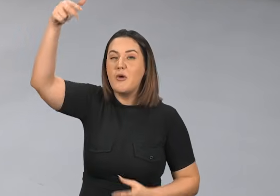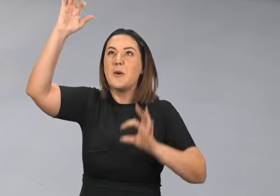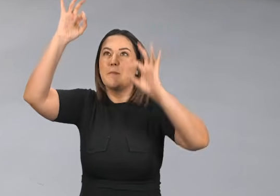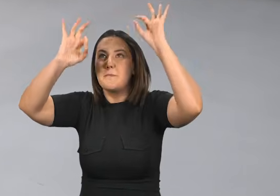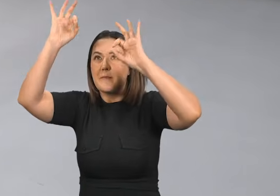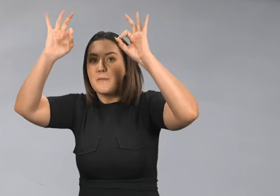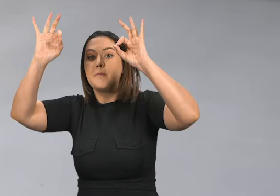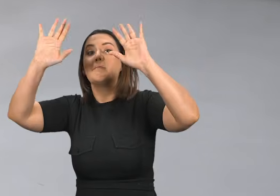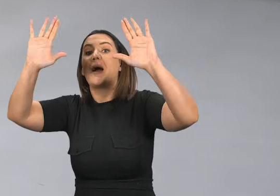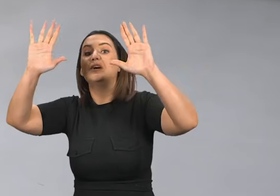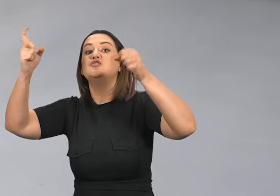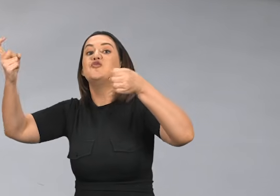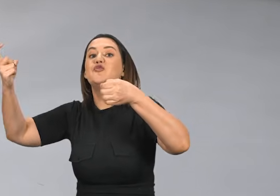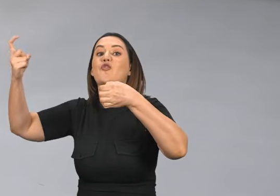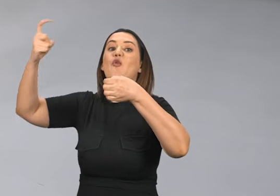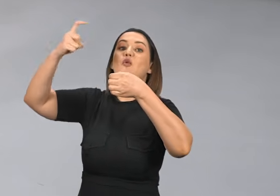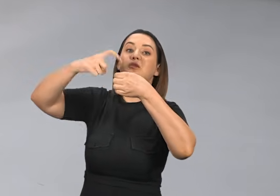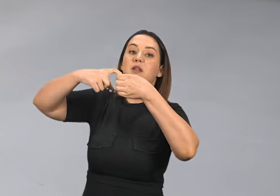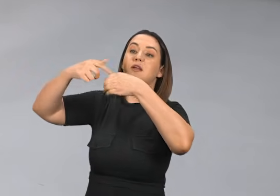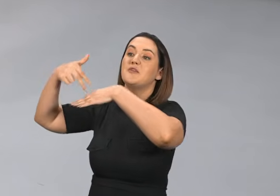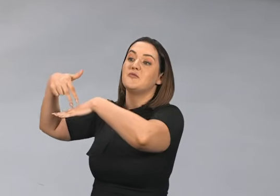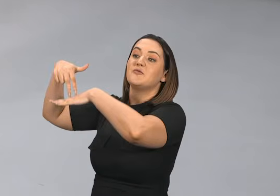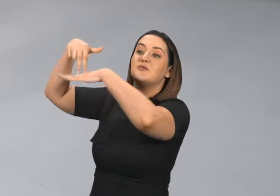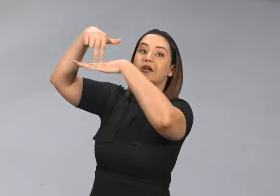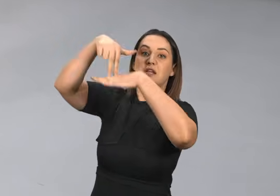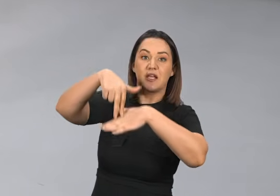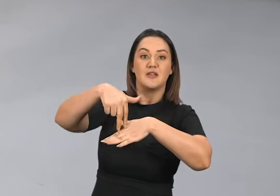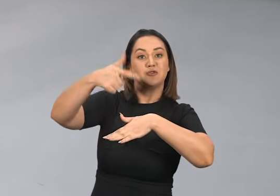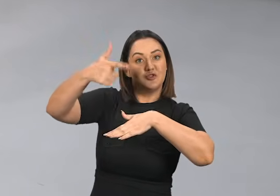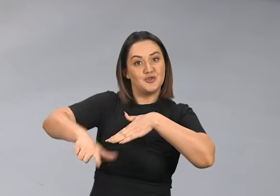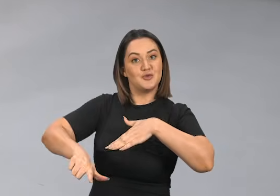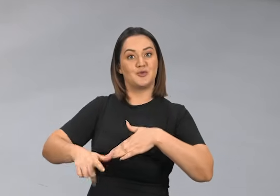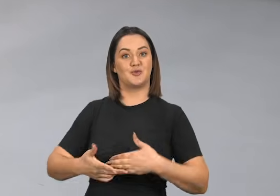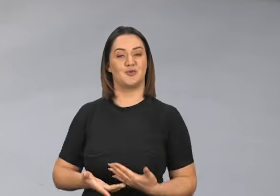Pai, mas voltarei, virei outra vez.